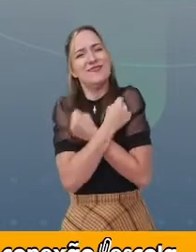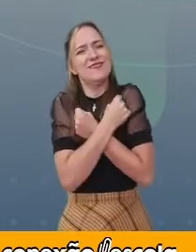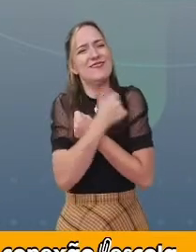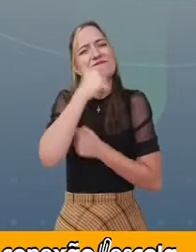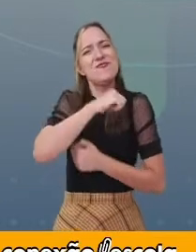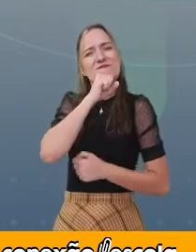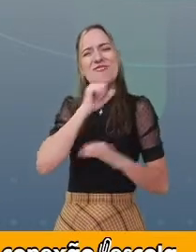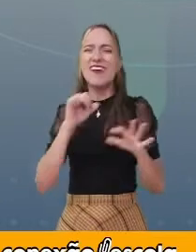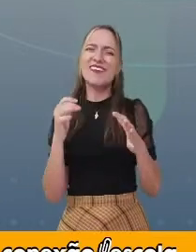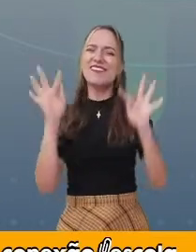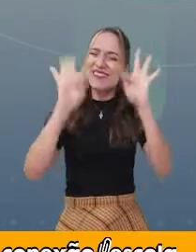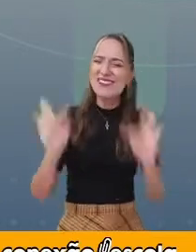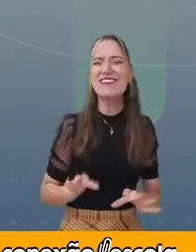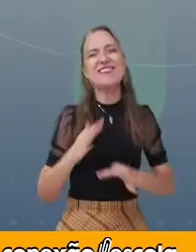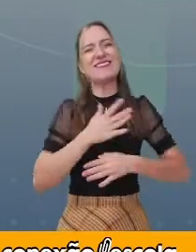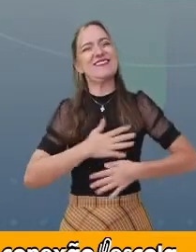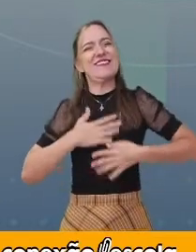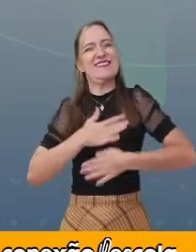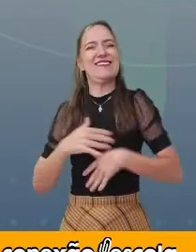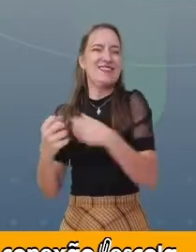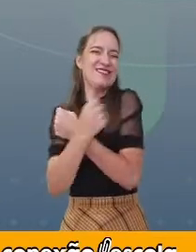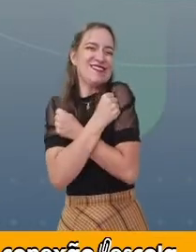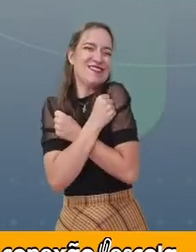mãe, festejando uns com os outros.